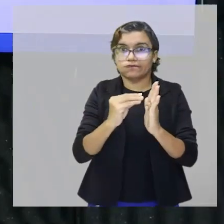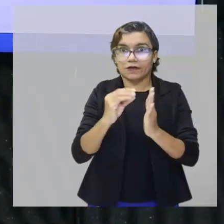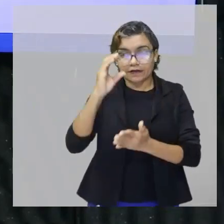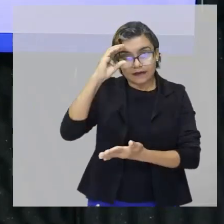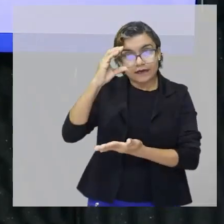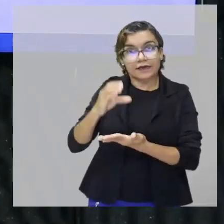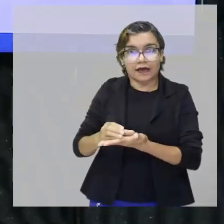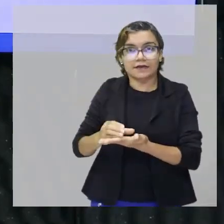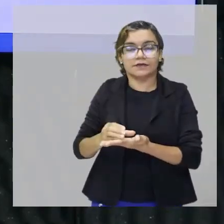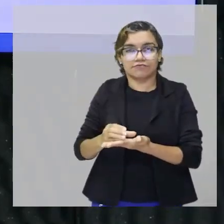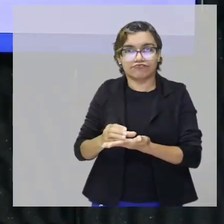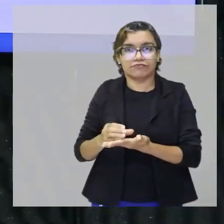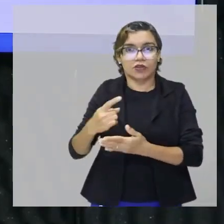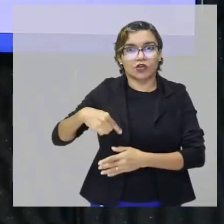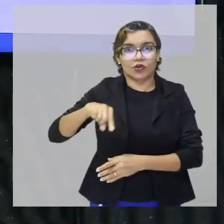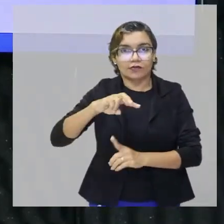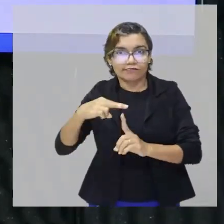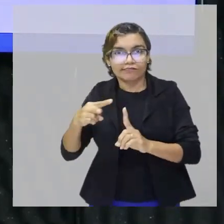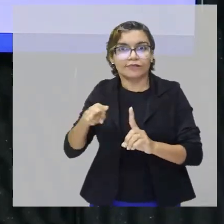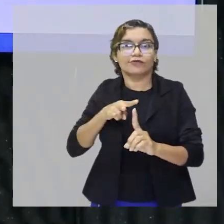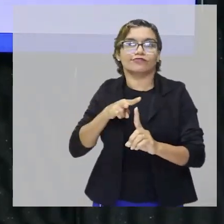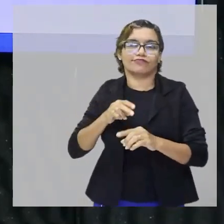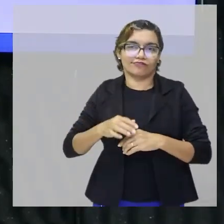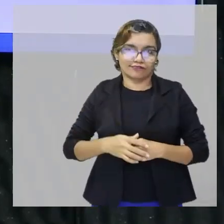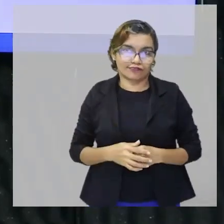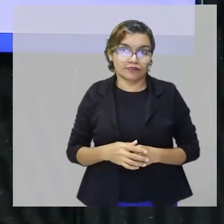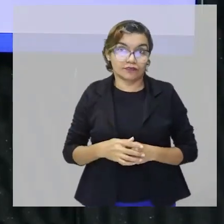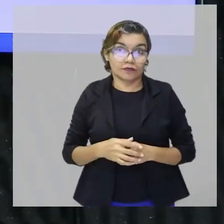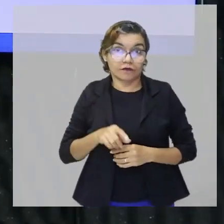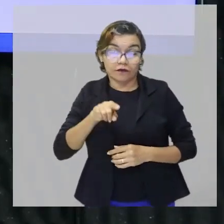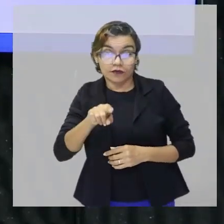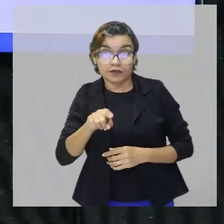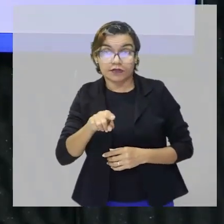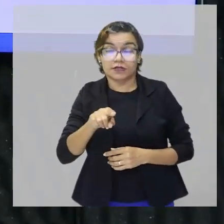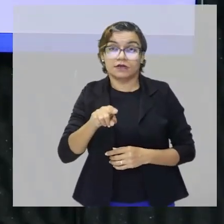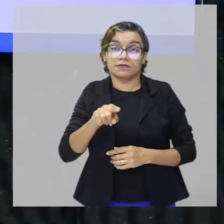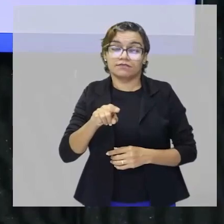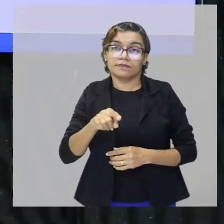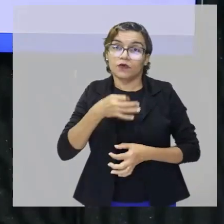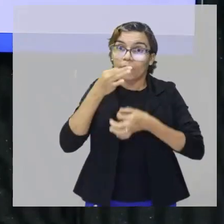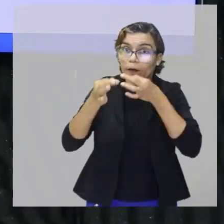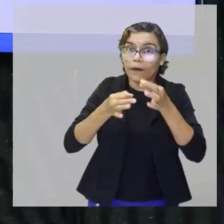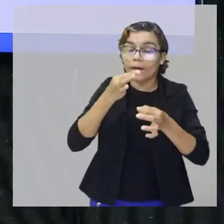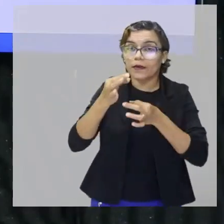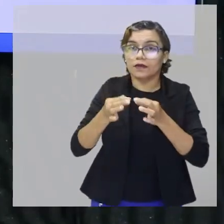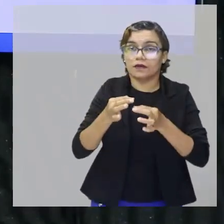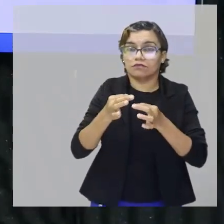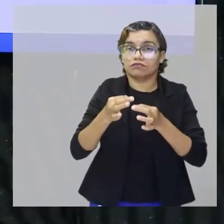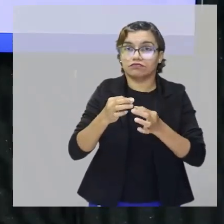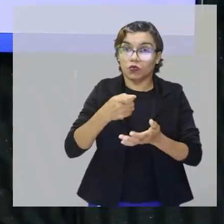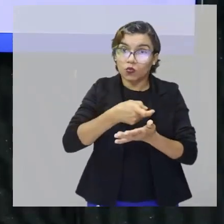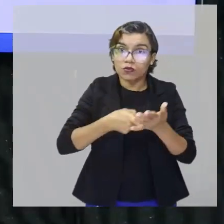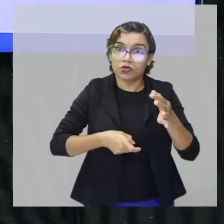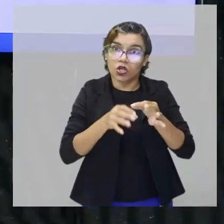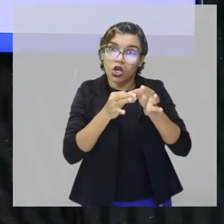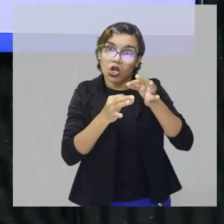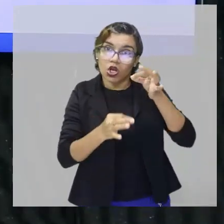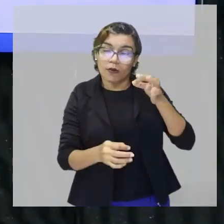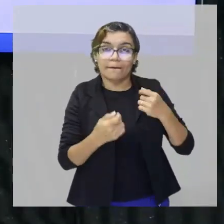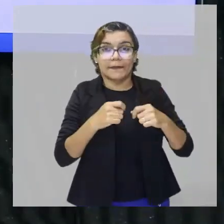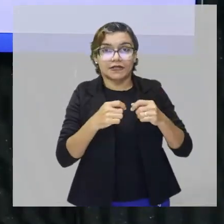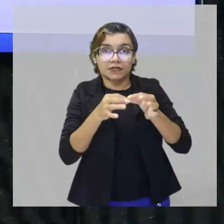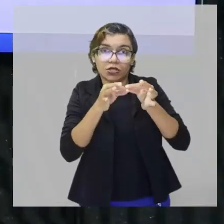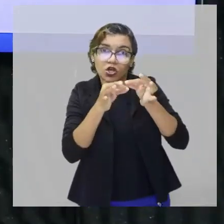tese, o nosso ponto de vista, o que nós iremos defender ao longo do texto. Então, nós precisamos ser